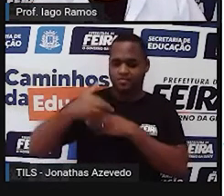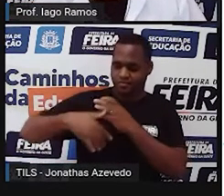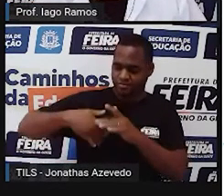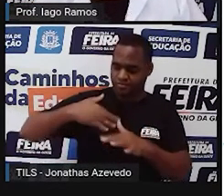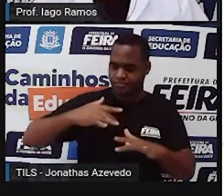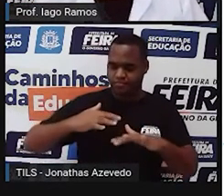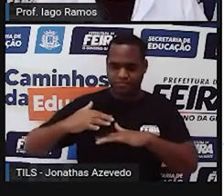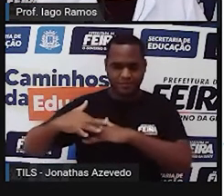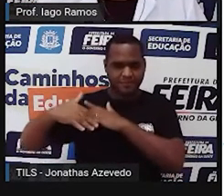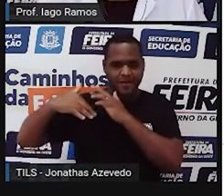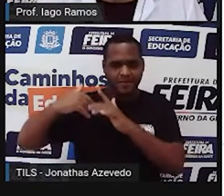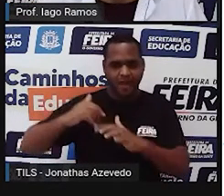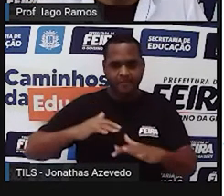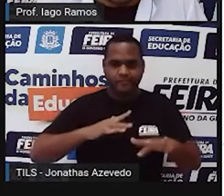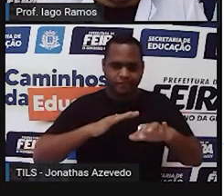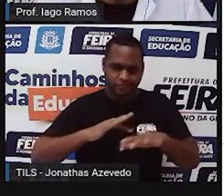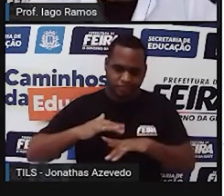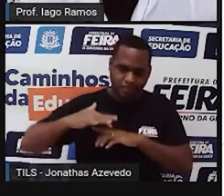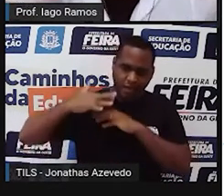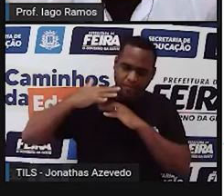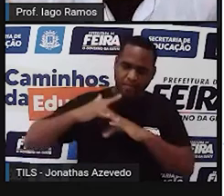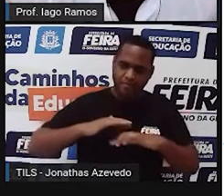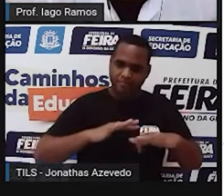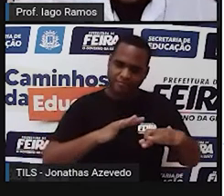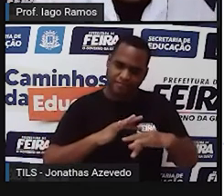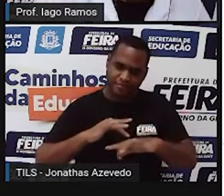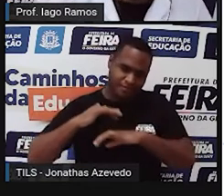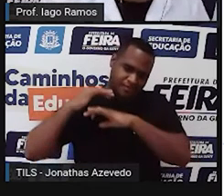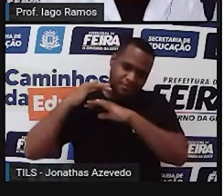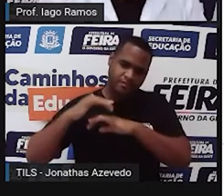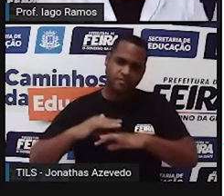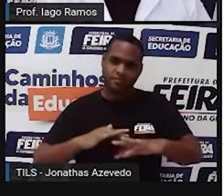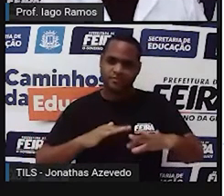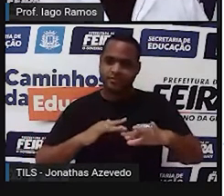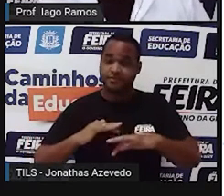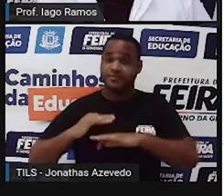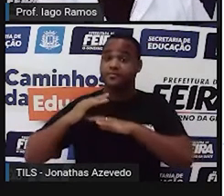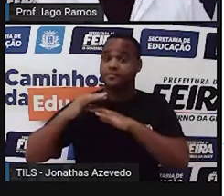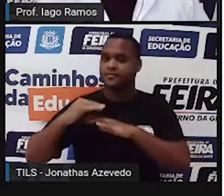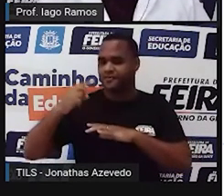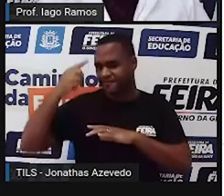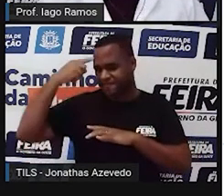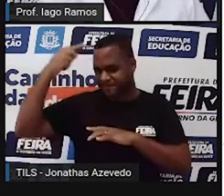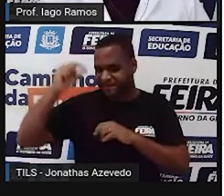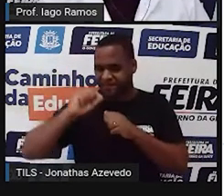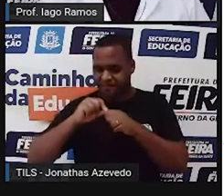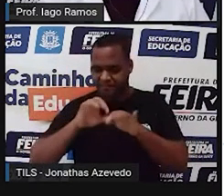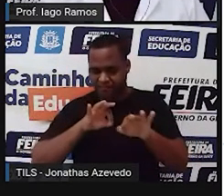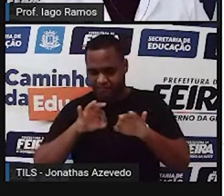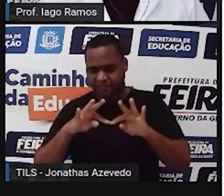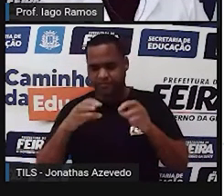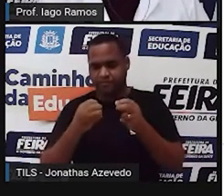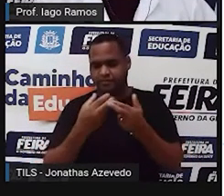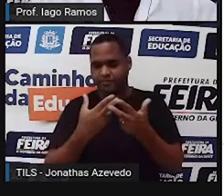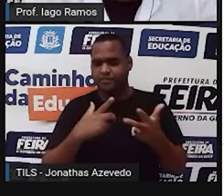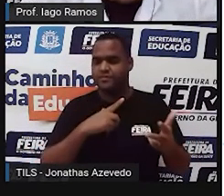Que são os espaços que têm toda essa água aí para poder